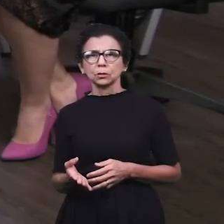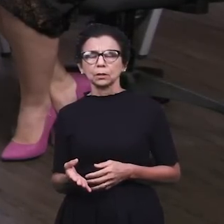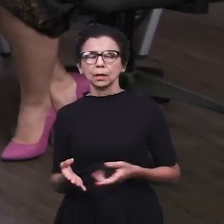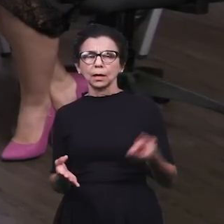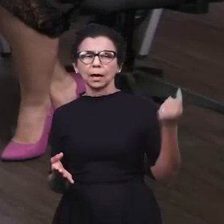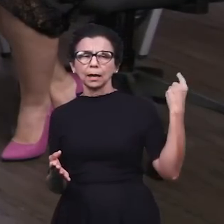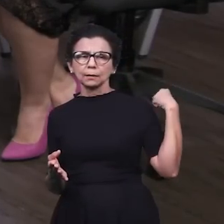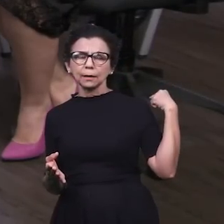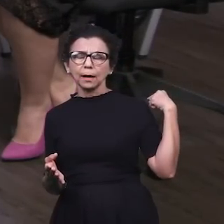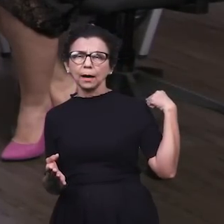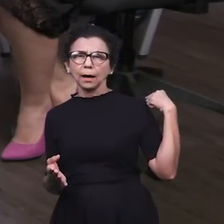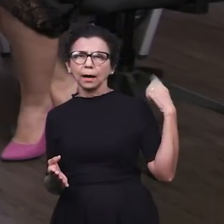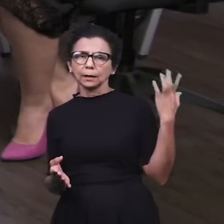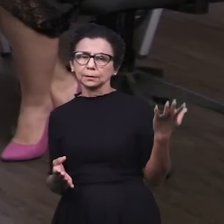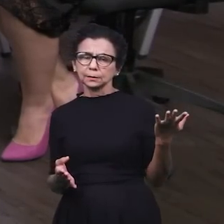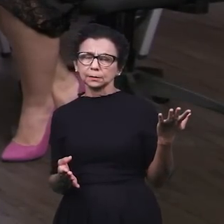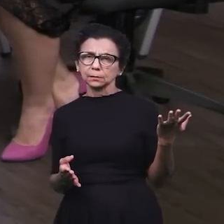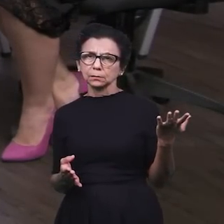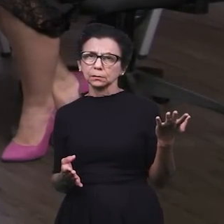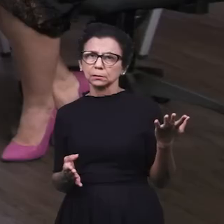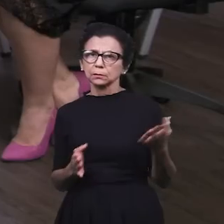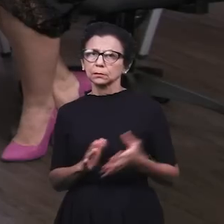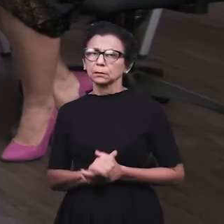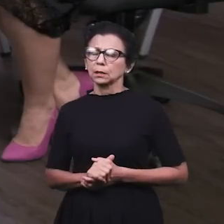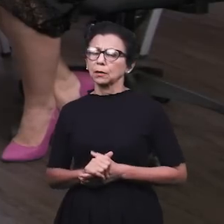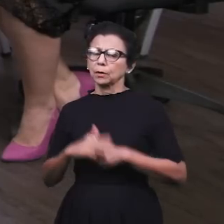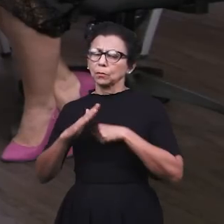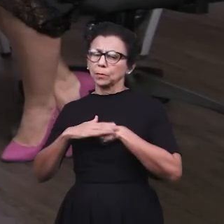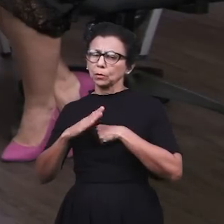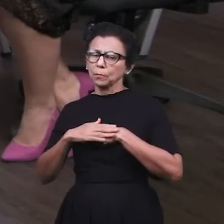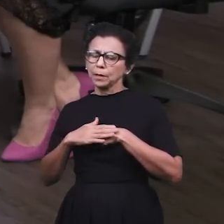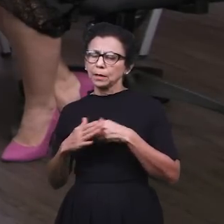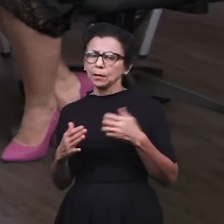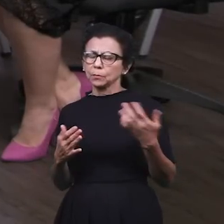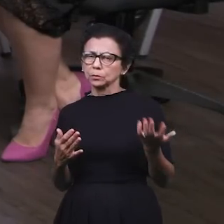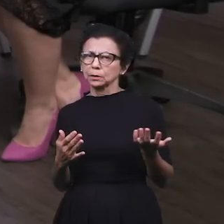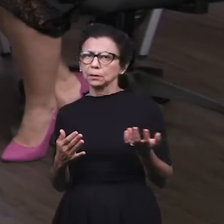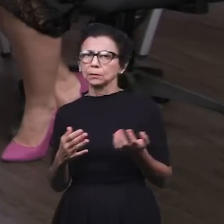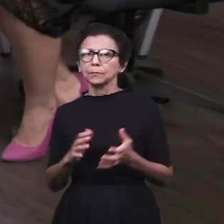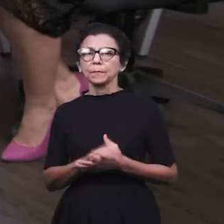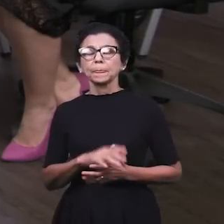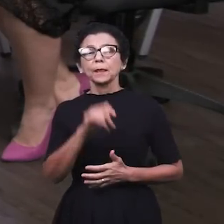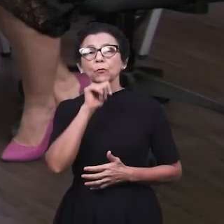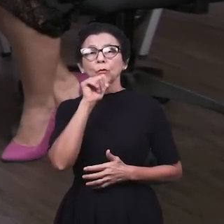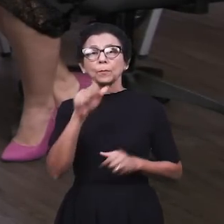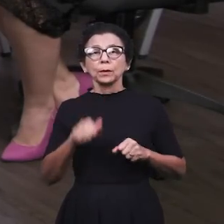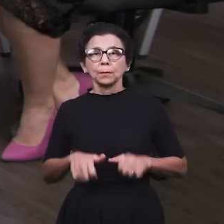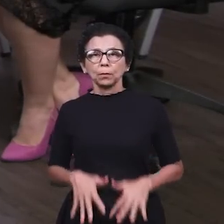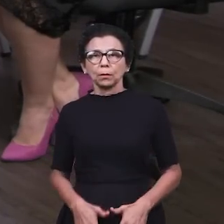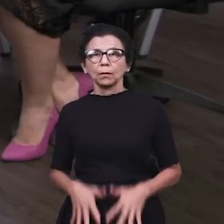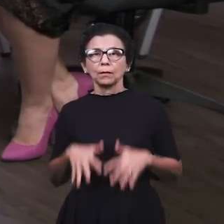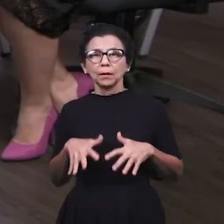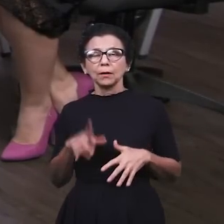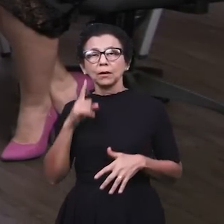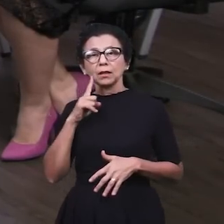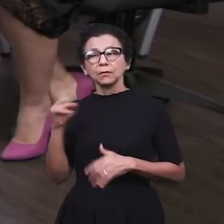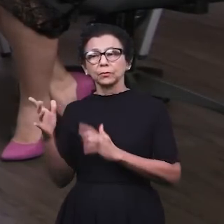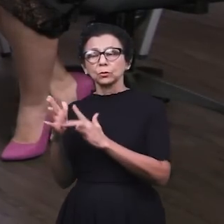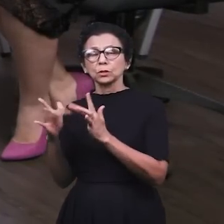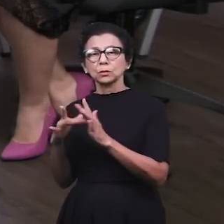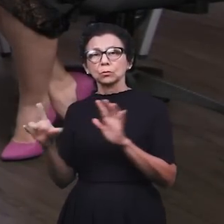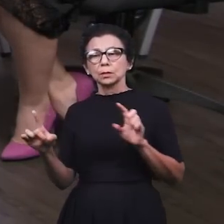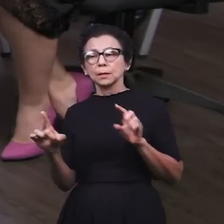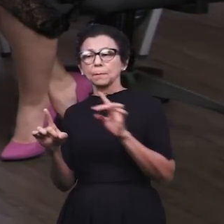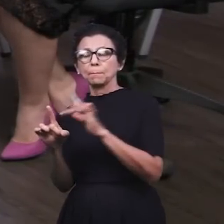ele mesmo, e não é com outro, né? Isso é muito importante, isso. Eu já tive oportunidade em trabalho de evangelização de 4, 5 mil